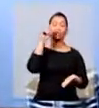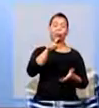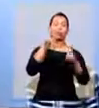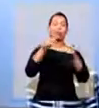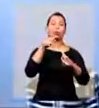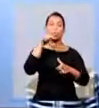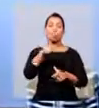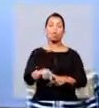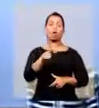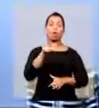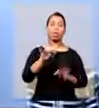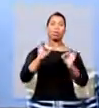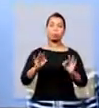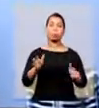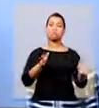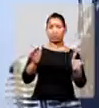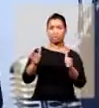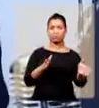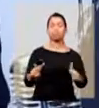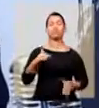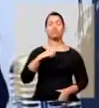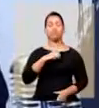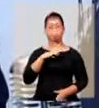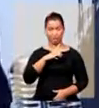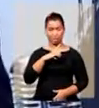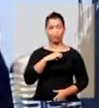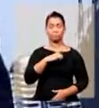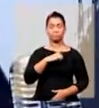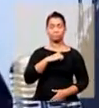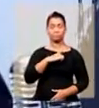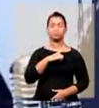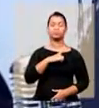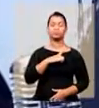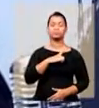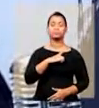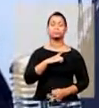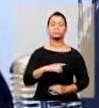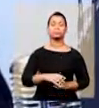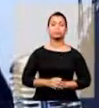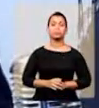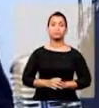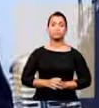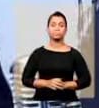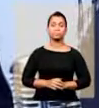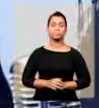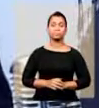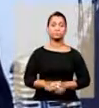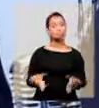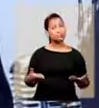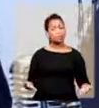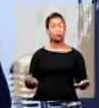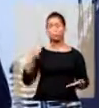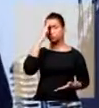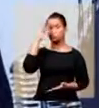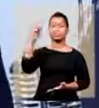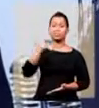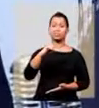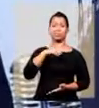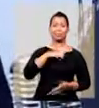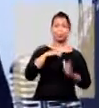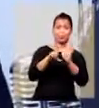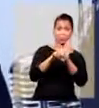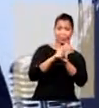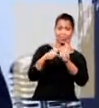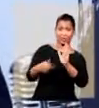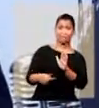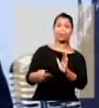totalmente tendo acesso às pessoas com deficiência. Inclusive, se tem acho que uma lei aí que é cumprida e fiscalizada a ferro e fogo pela prefeitura,